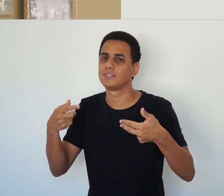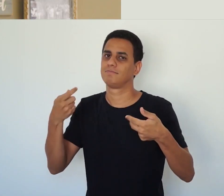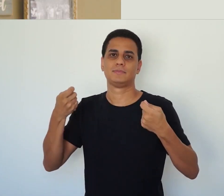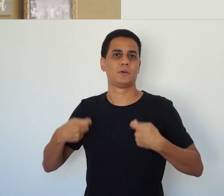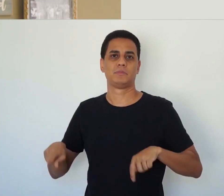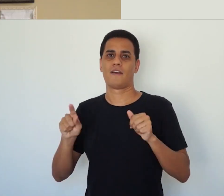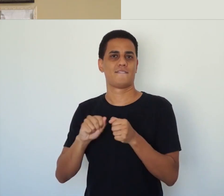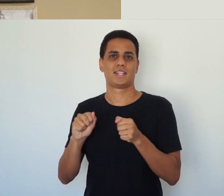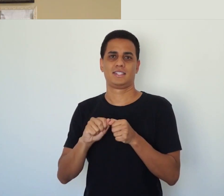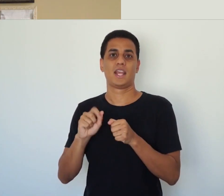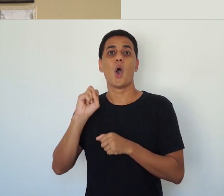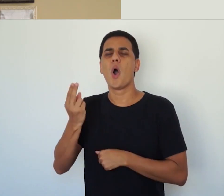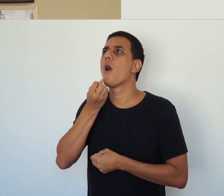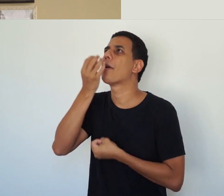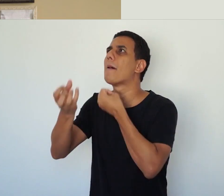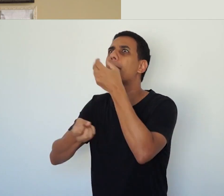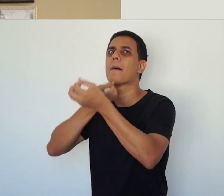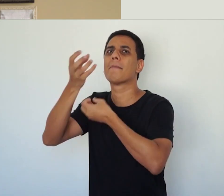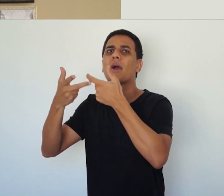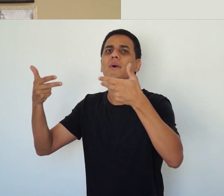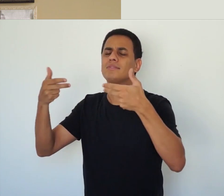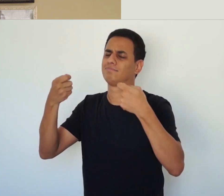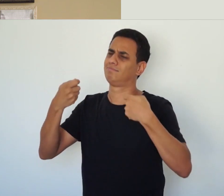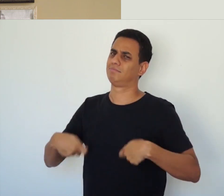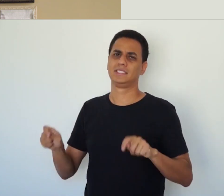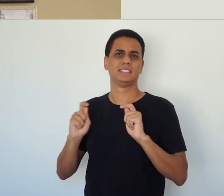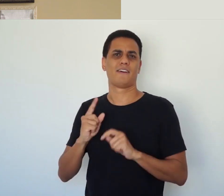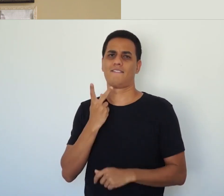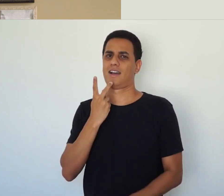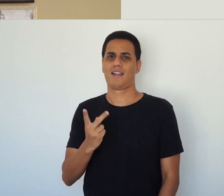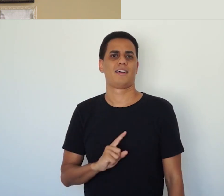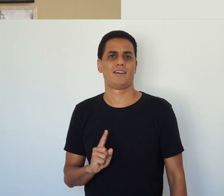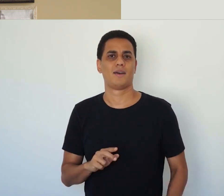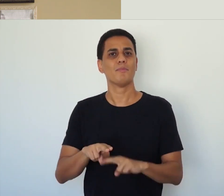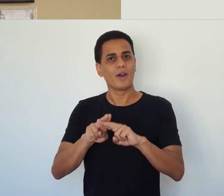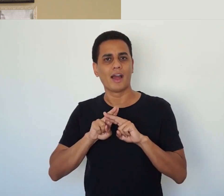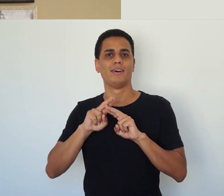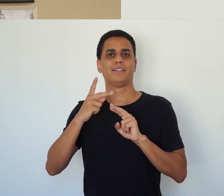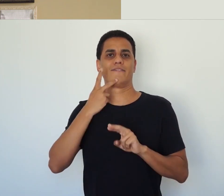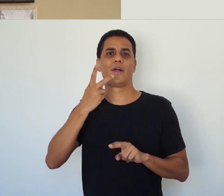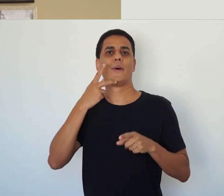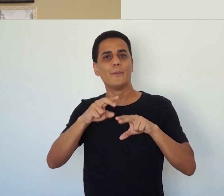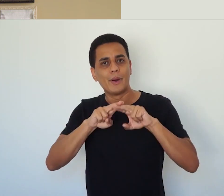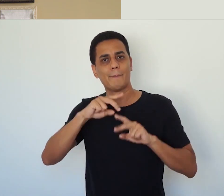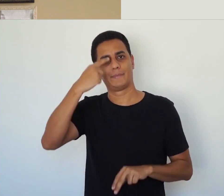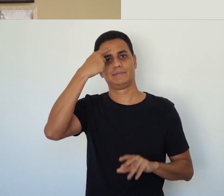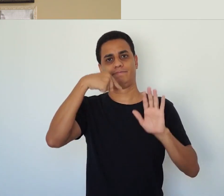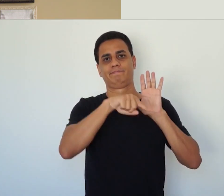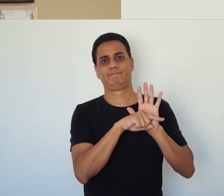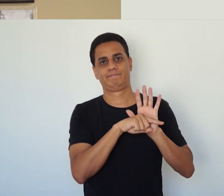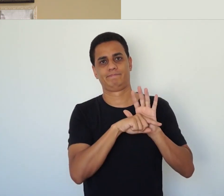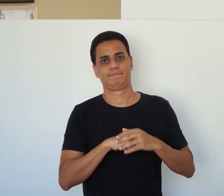que ele fez, que ele não deveria fazer, ou palavras que ele liberou, que ele não deveria liberar.